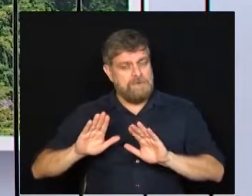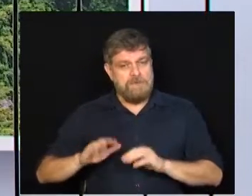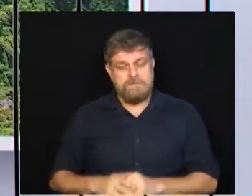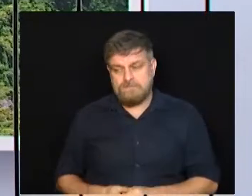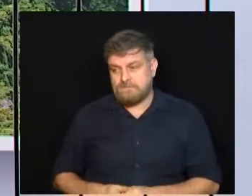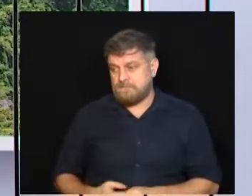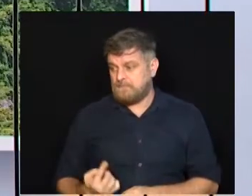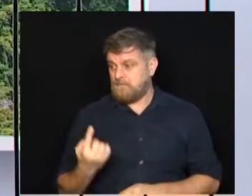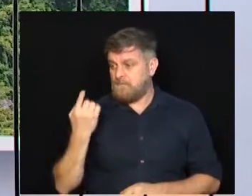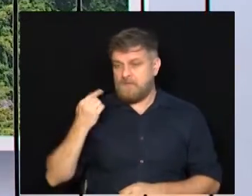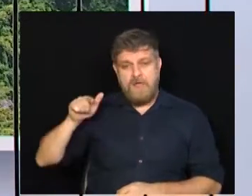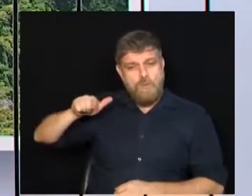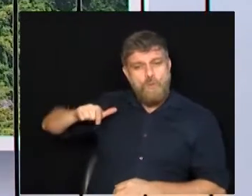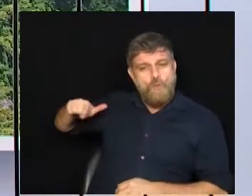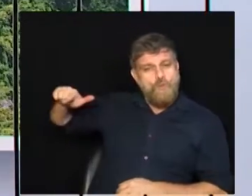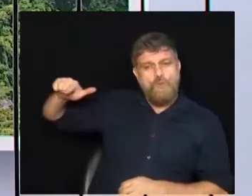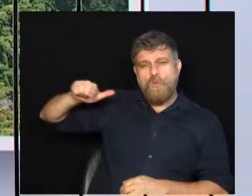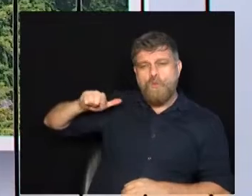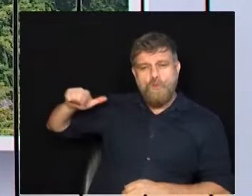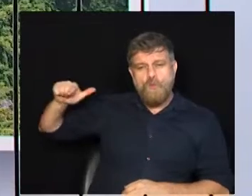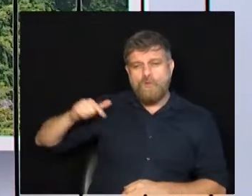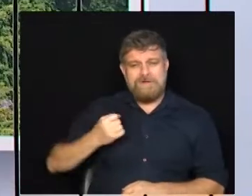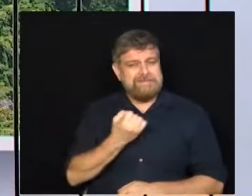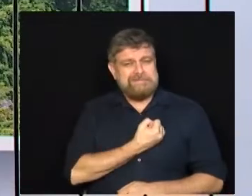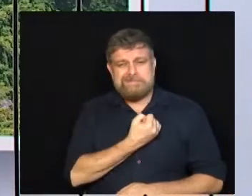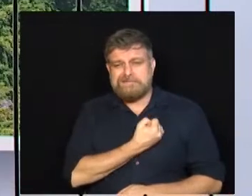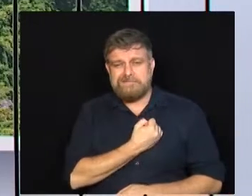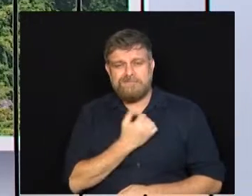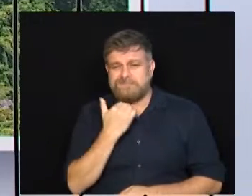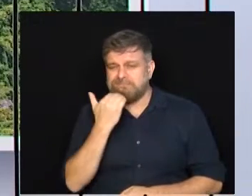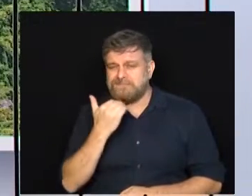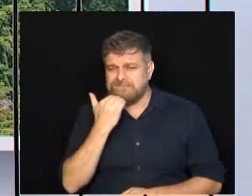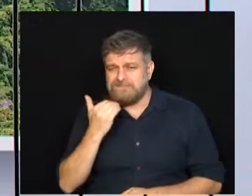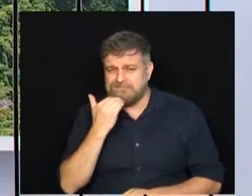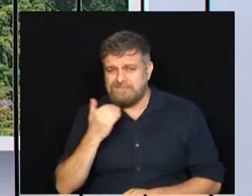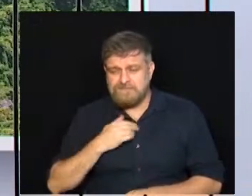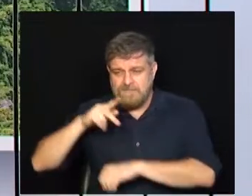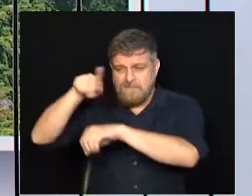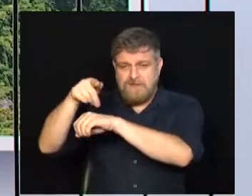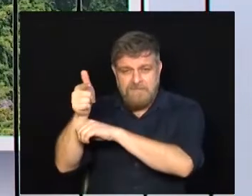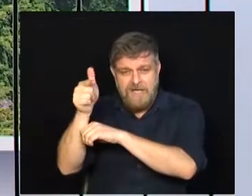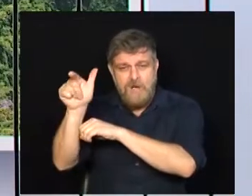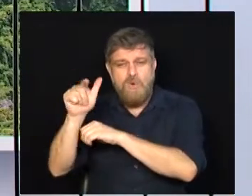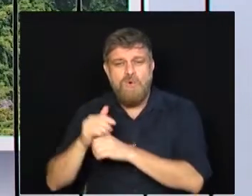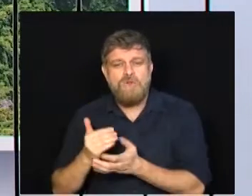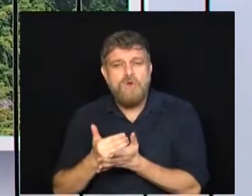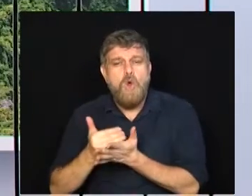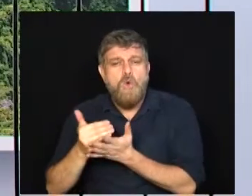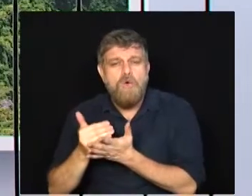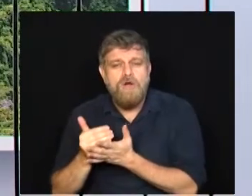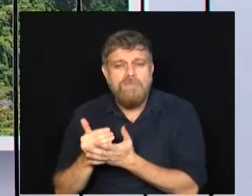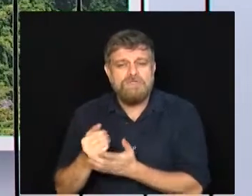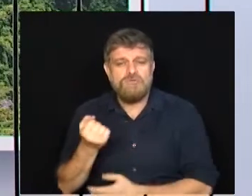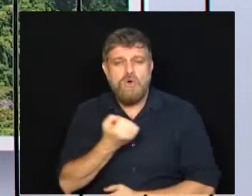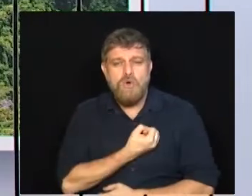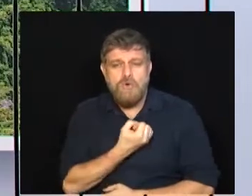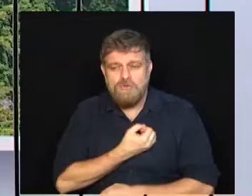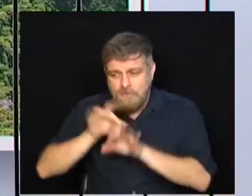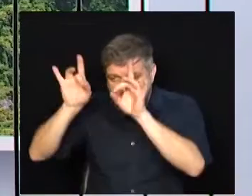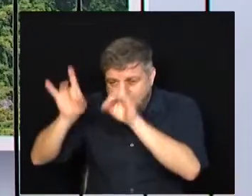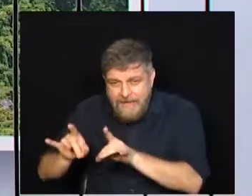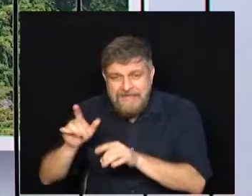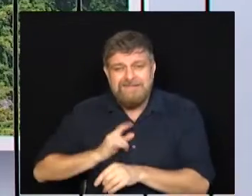gente não tem dados de muito tempo, a gente começa a ter dados assim, internacionais a partir dos anos 60, 70. E aí tem